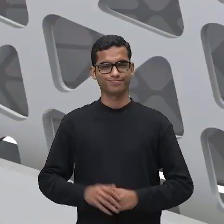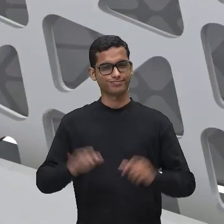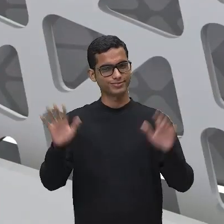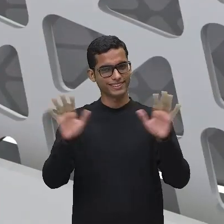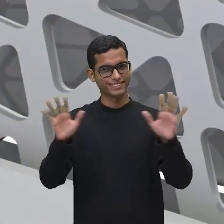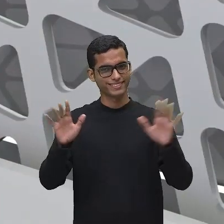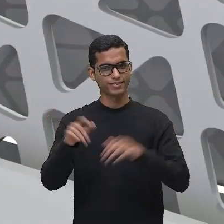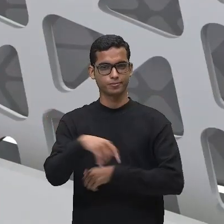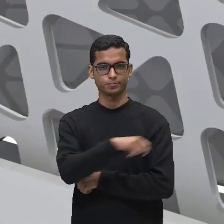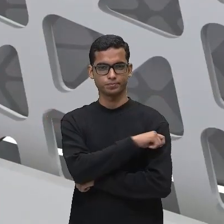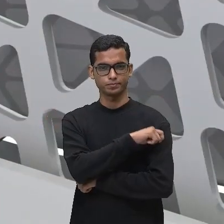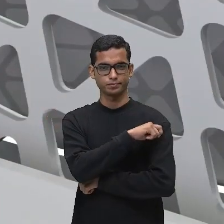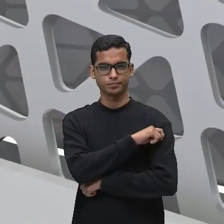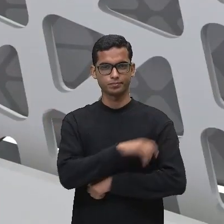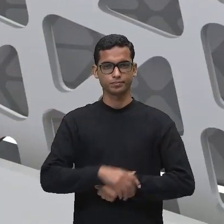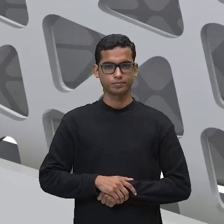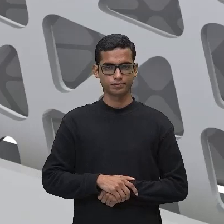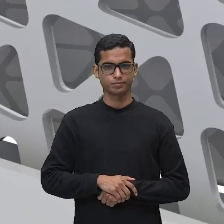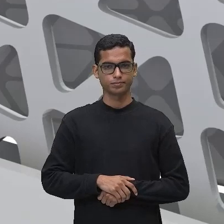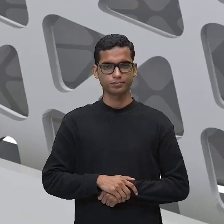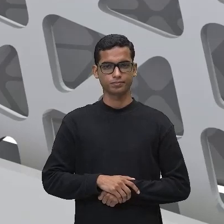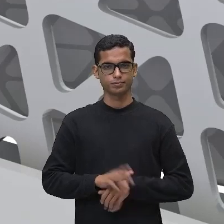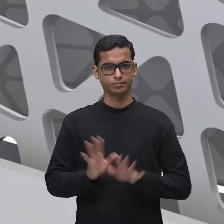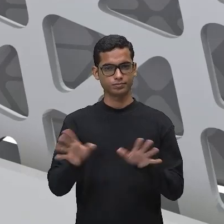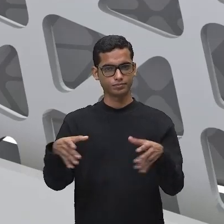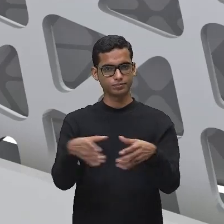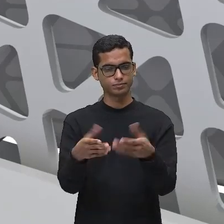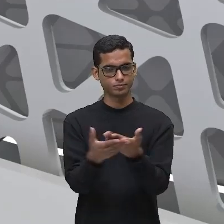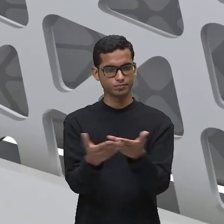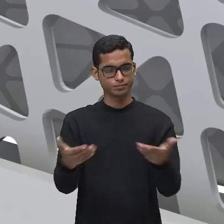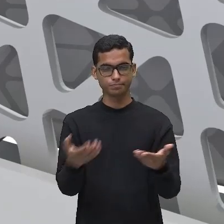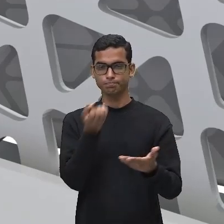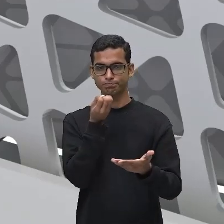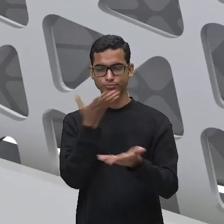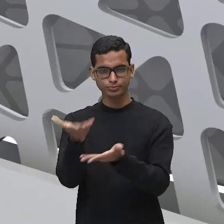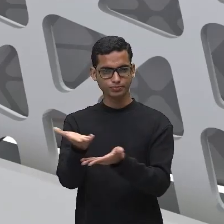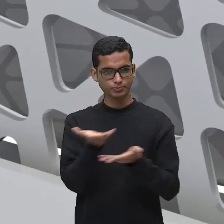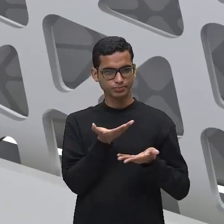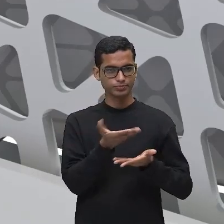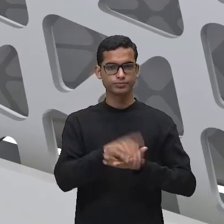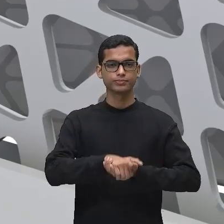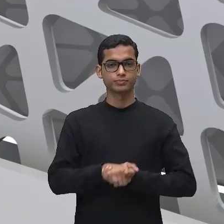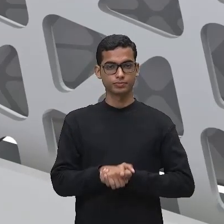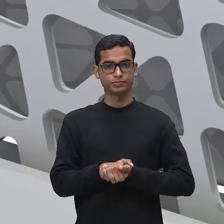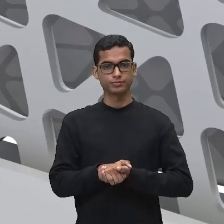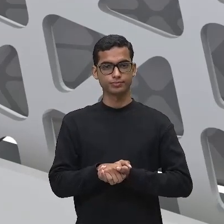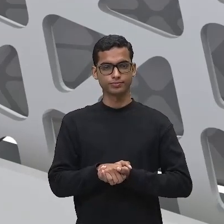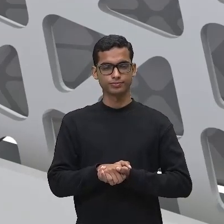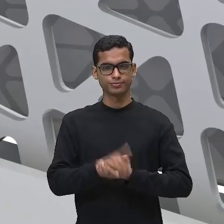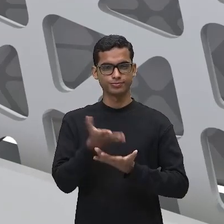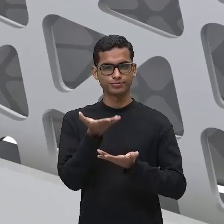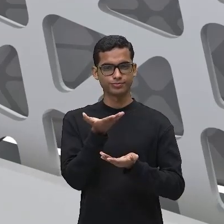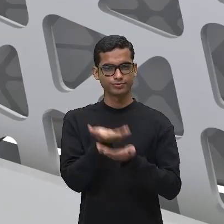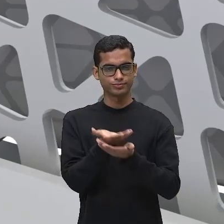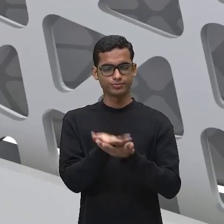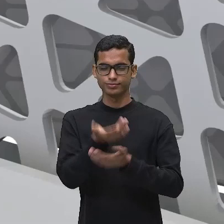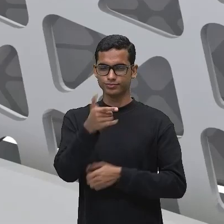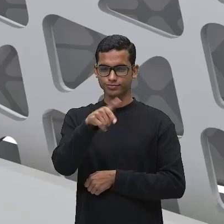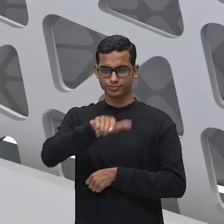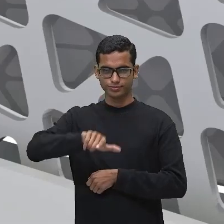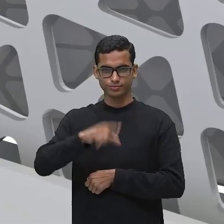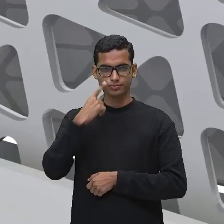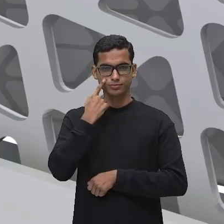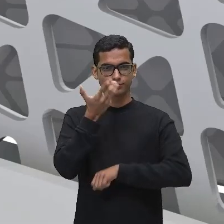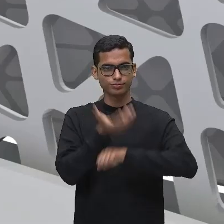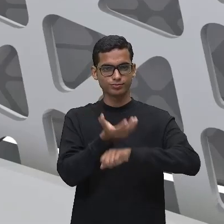Olá, alunos e estudantes, sejam todos bem-vindos mais uma vez à